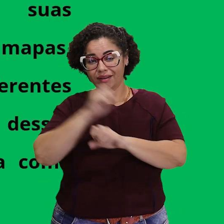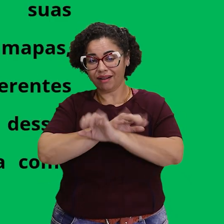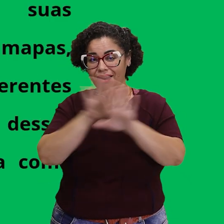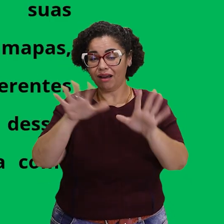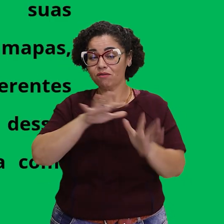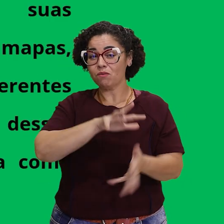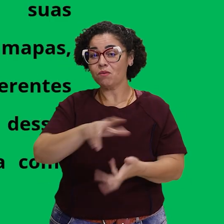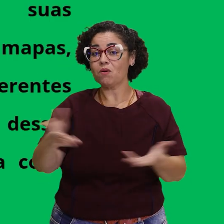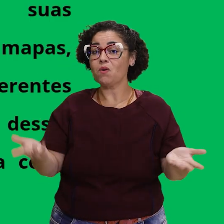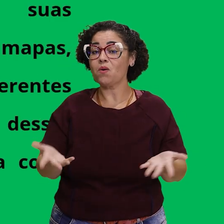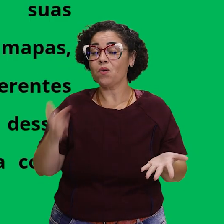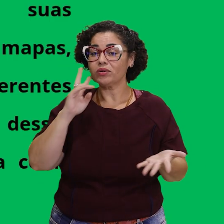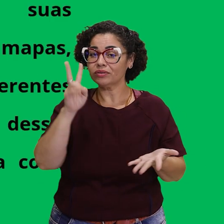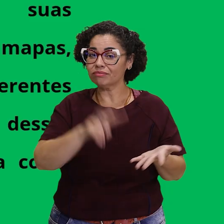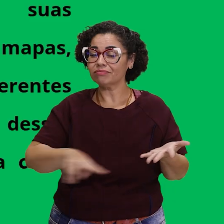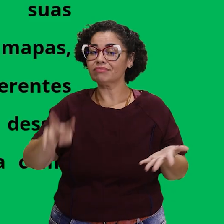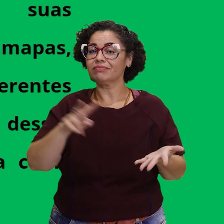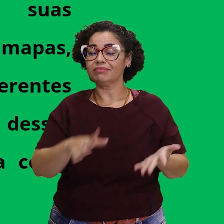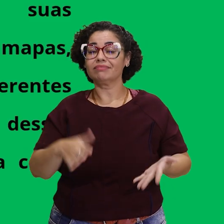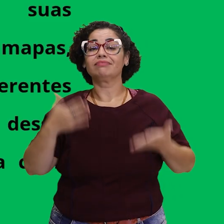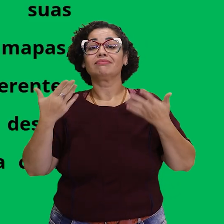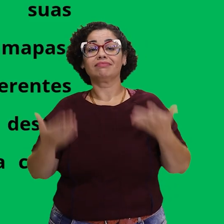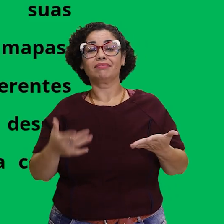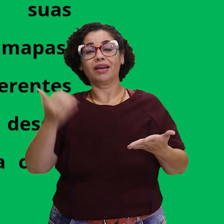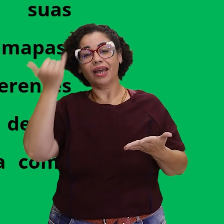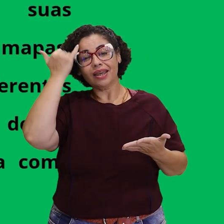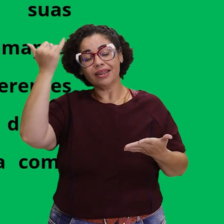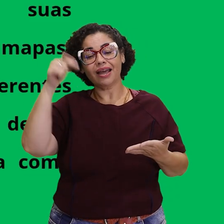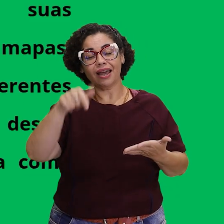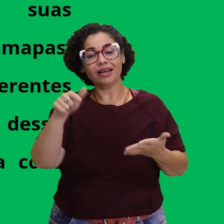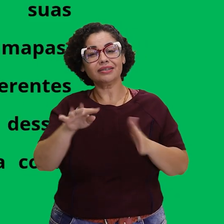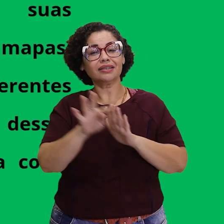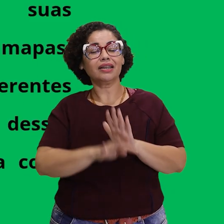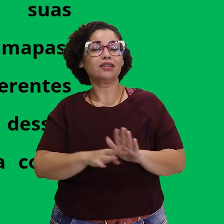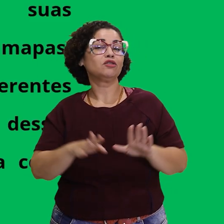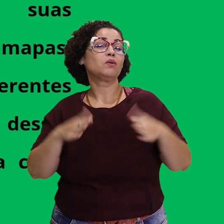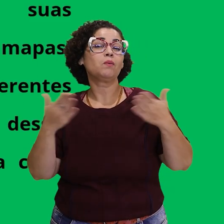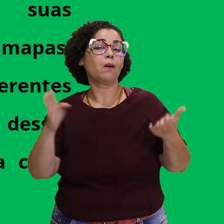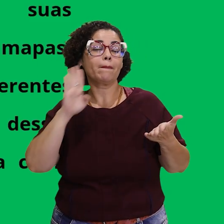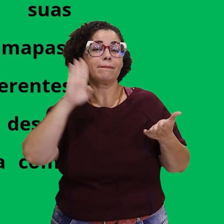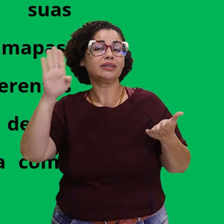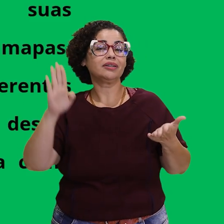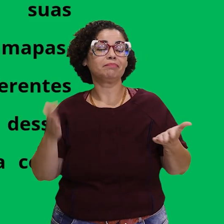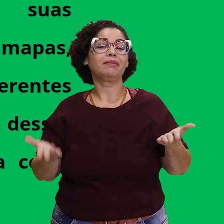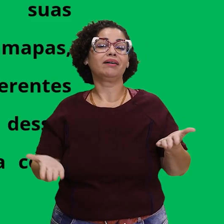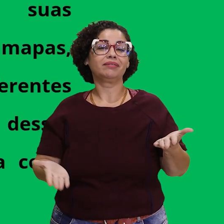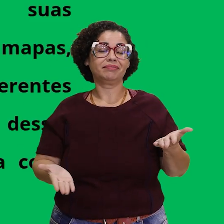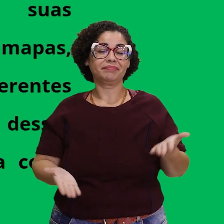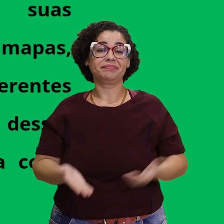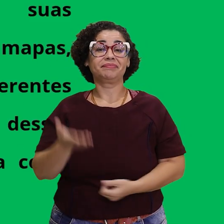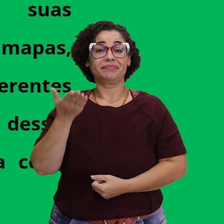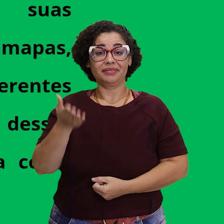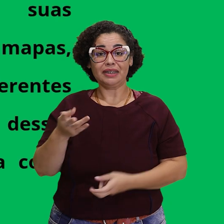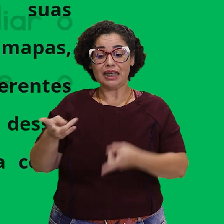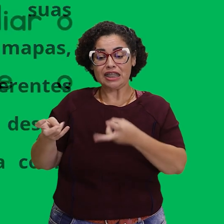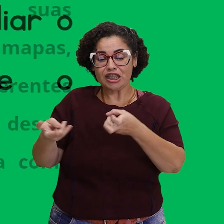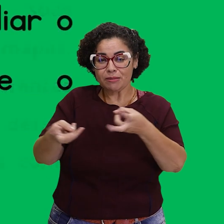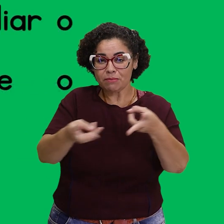mundo hoje, tá bom? Então vamos ver qual a ideia central desse texto?